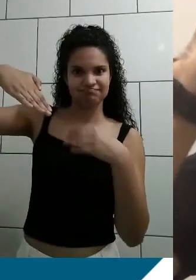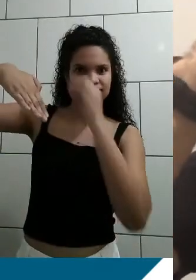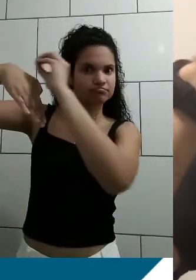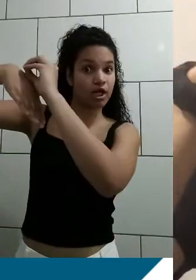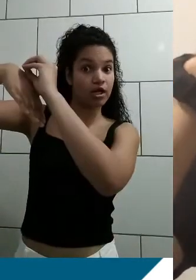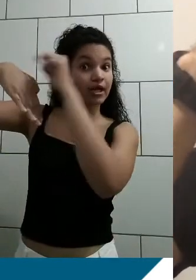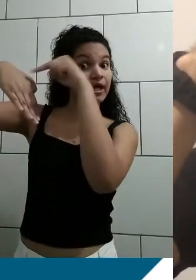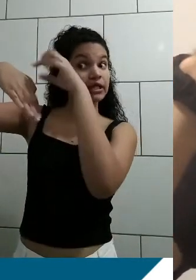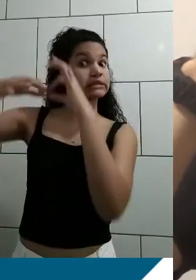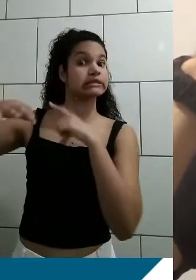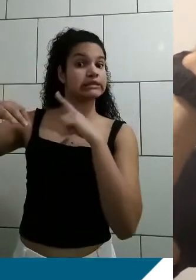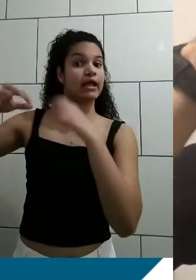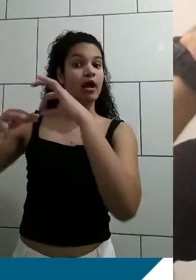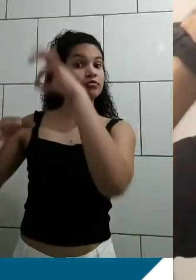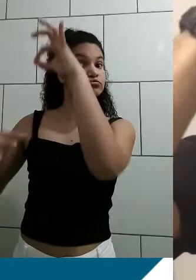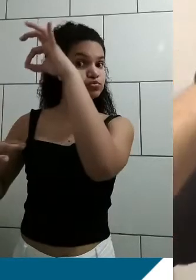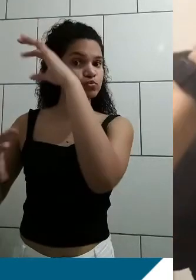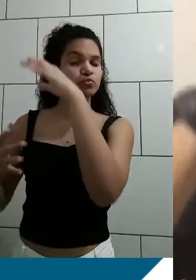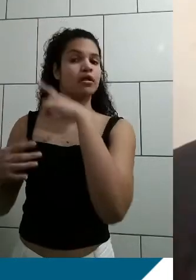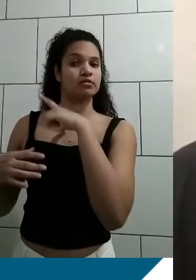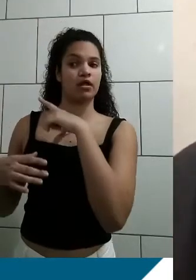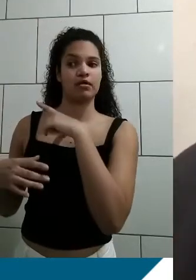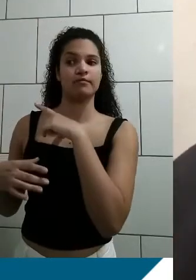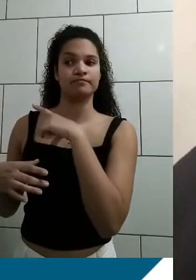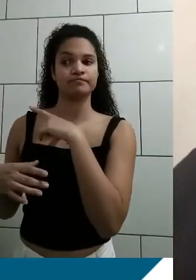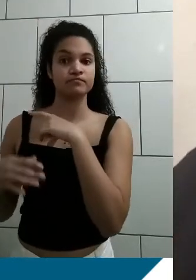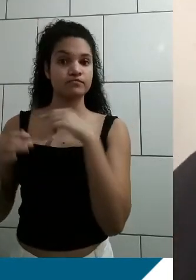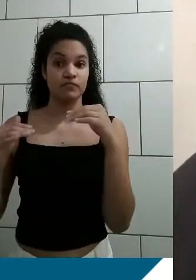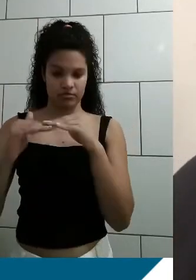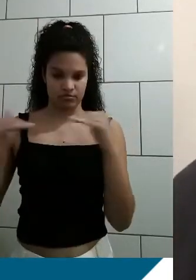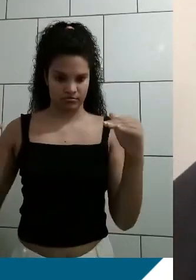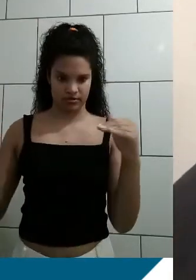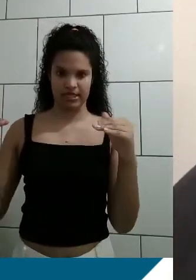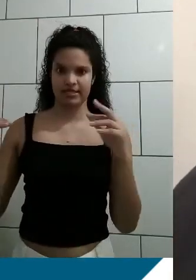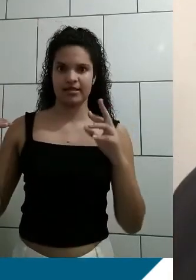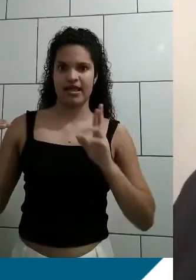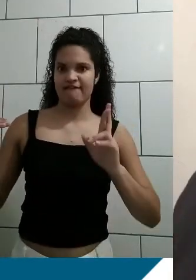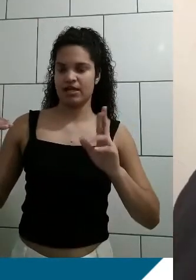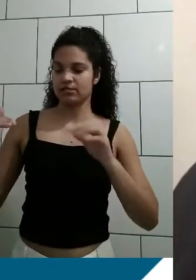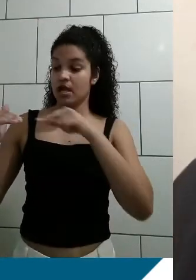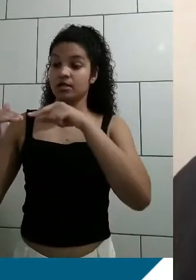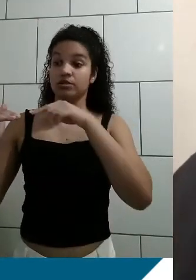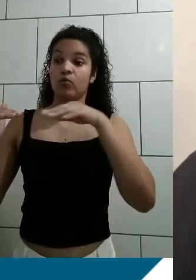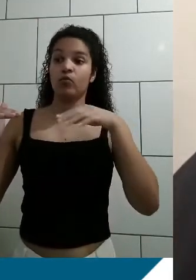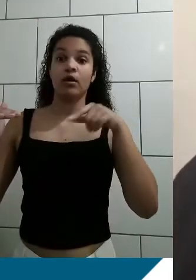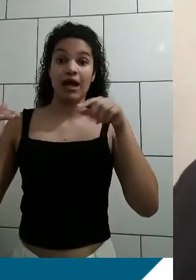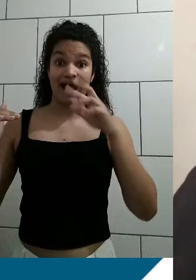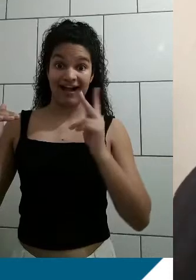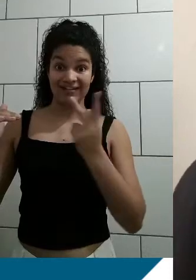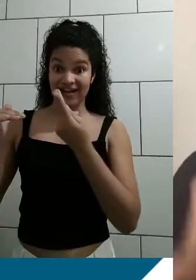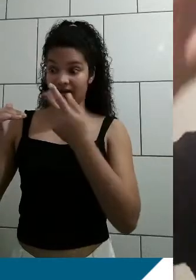referência, né, naquele valor H, e inicialmente ele só tinha energia potencial, ou seja, a energia mecânica era somente a